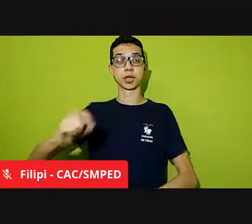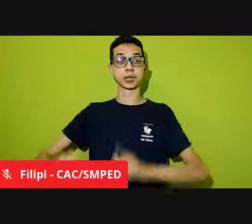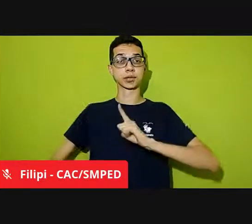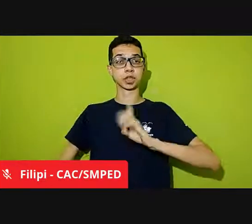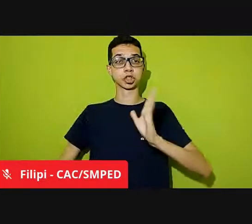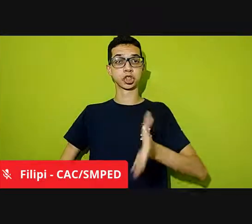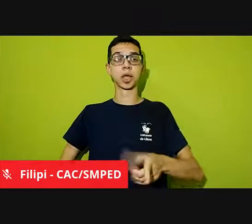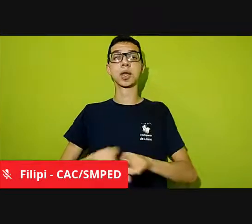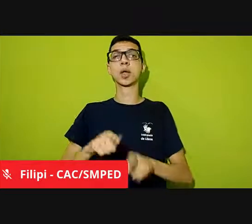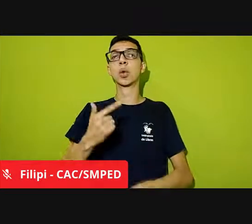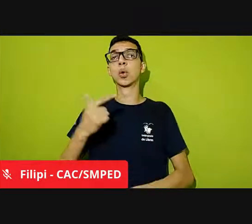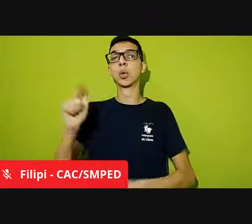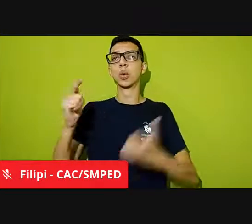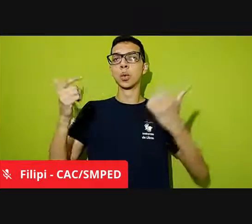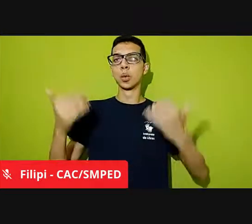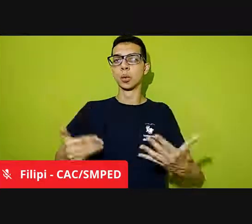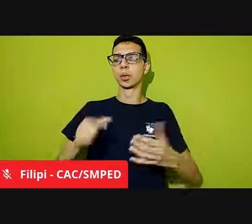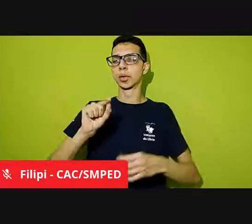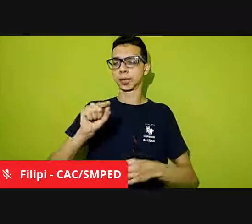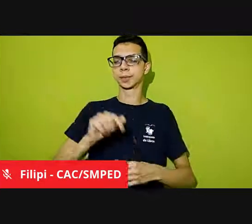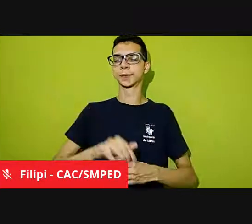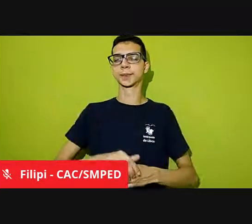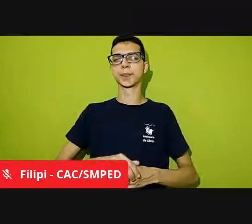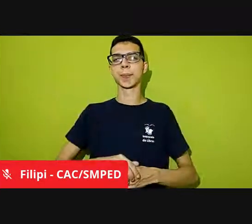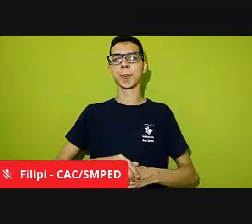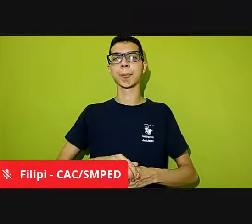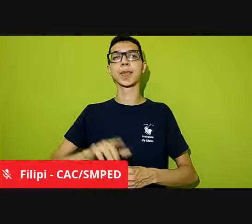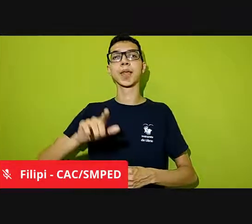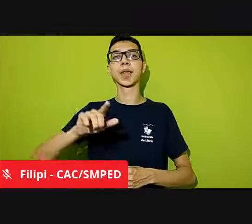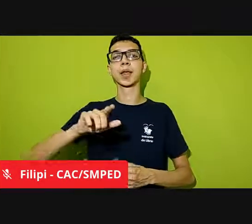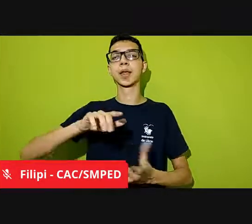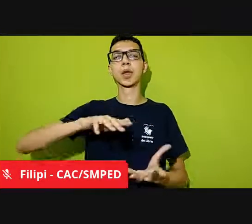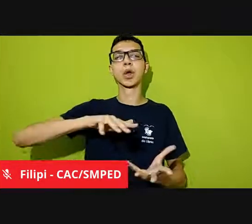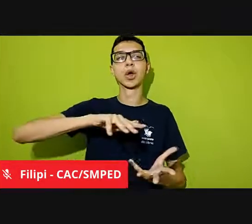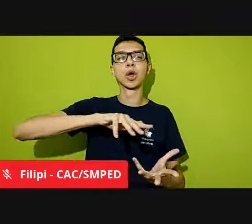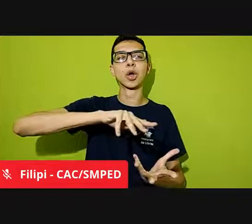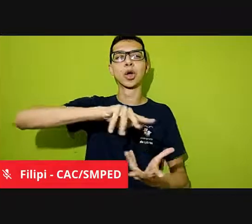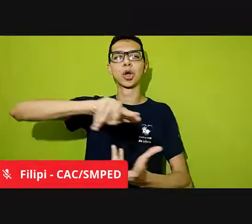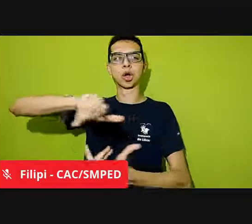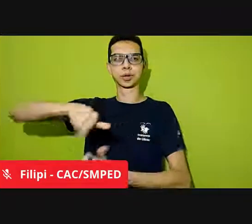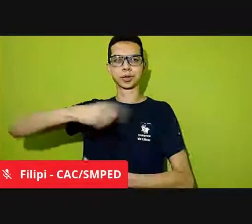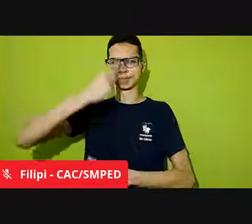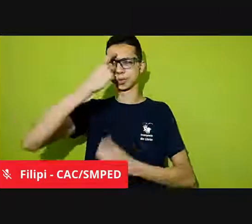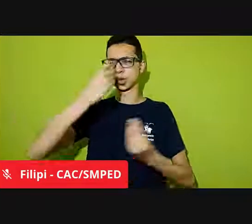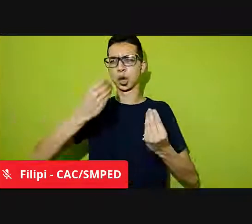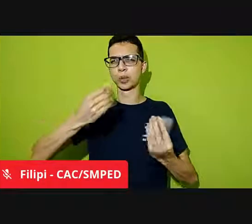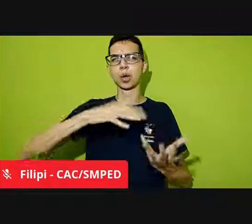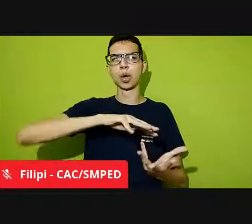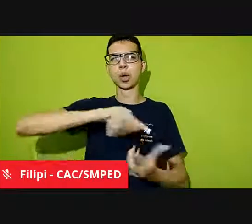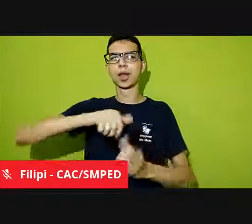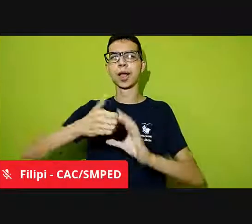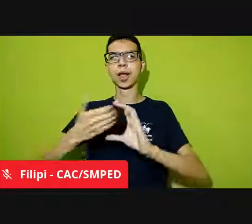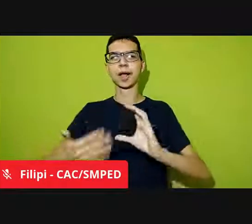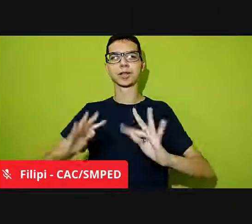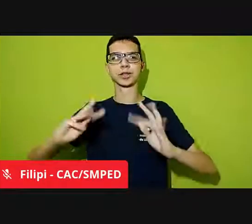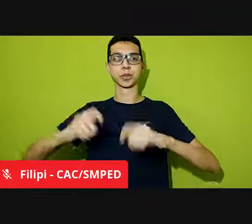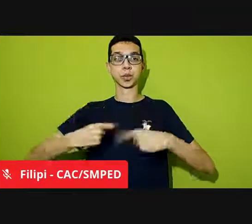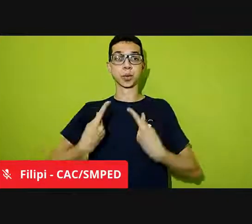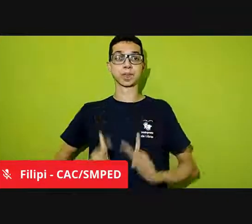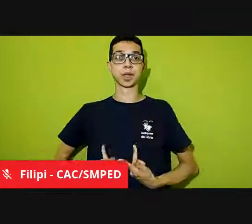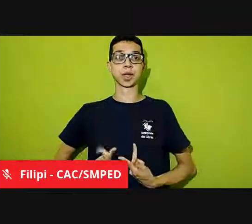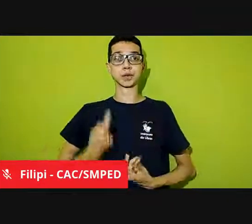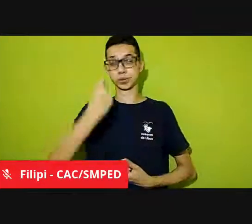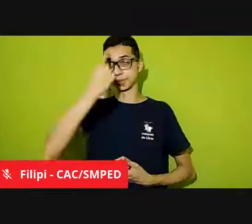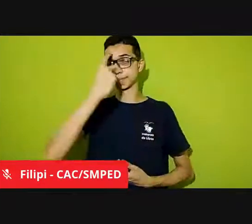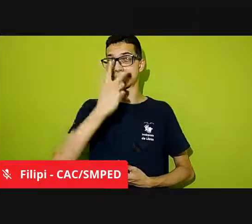o desenho universal, que é um título um tanto pretensioso, né? A gente pensar num desenho universal que sirva para todas as características humanas, mas o